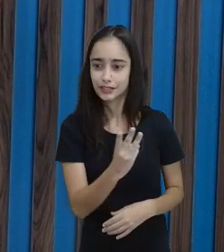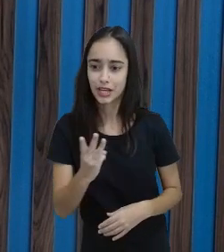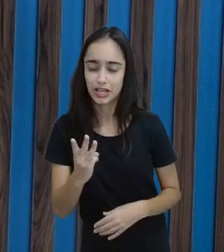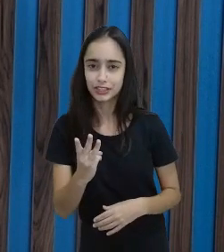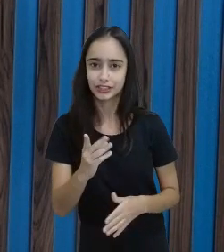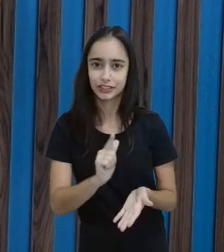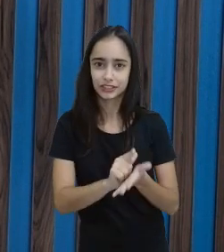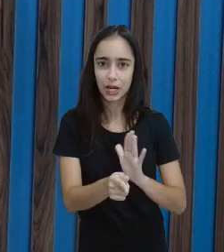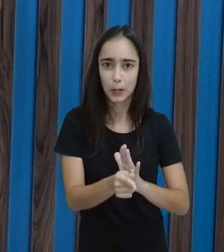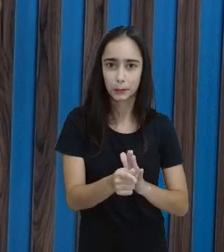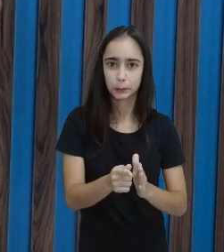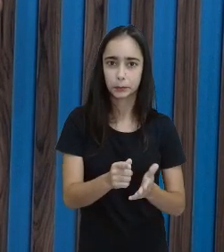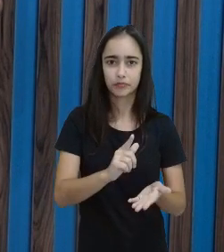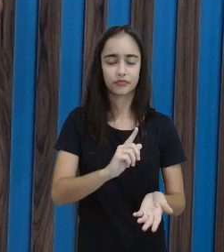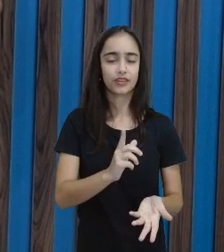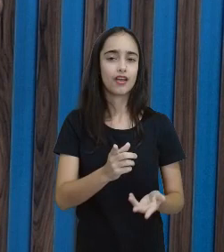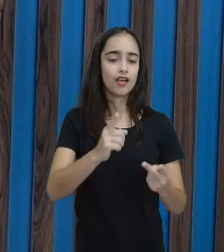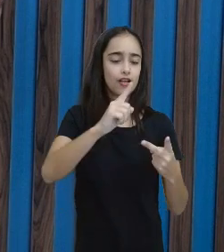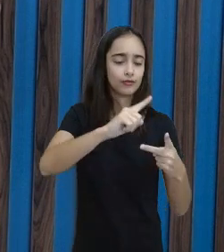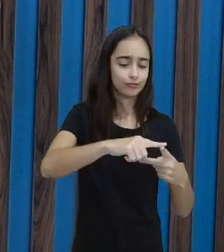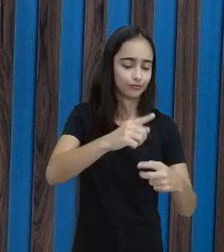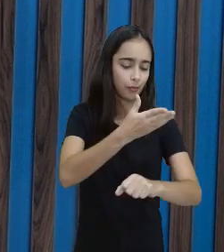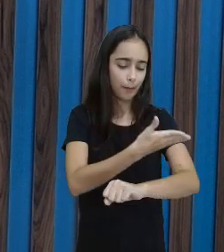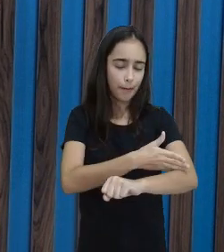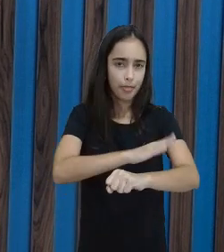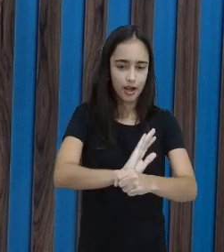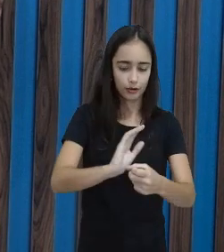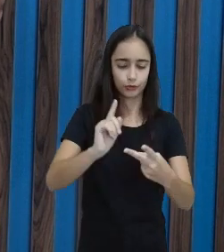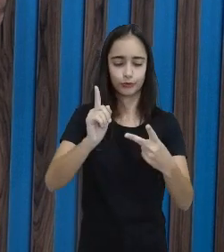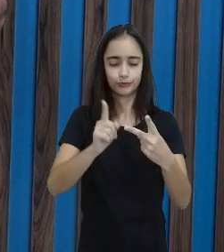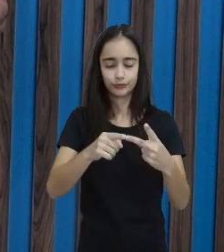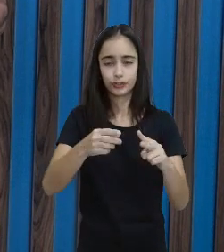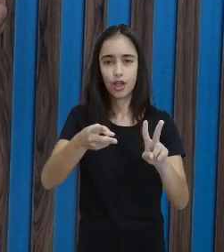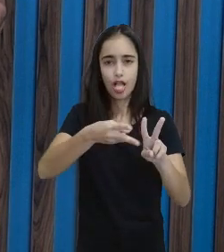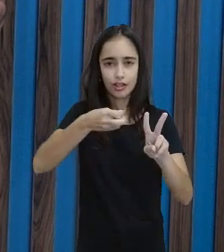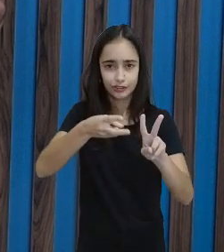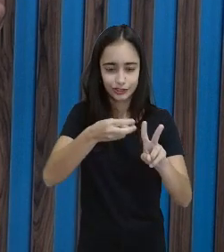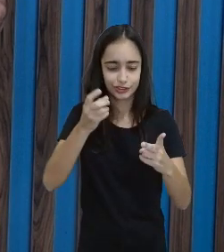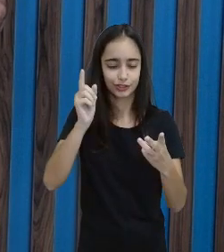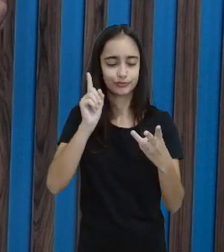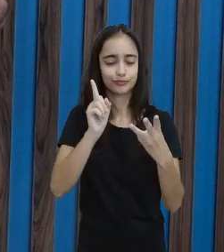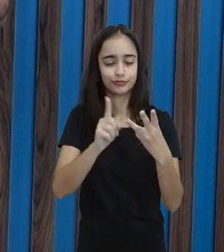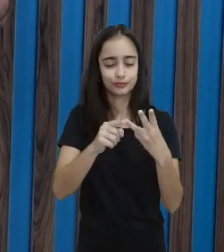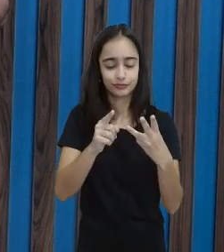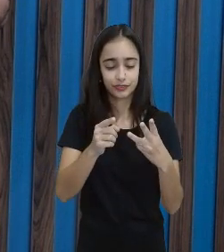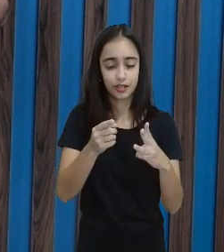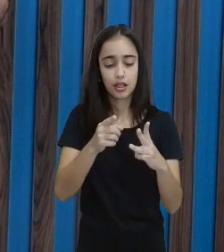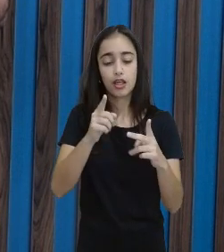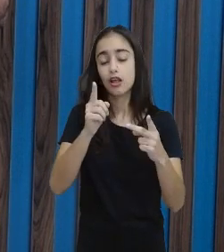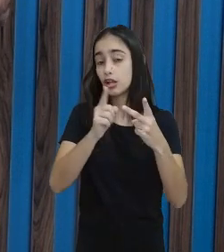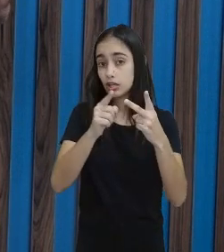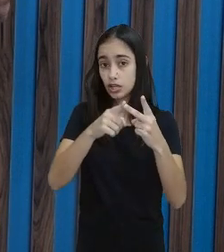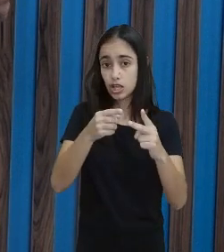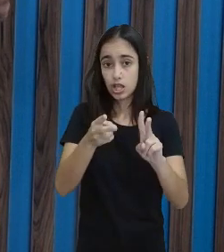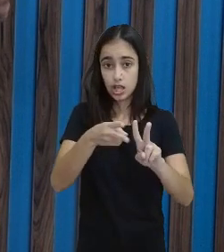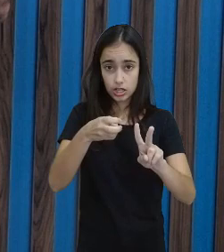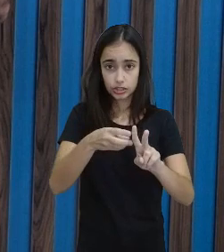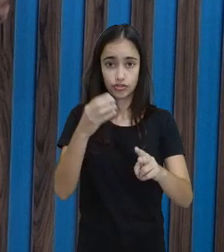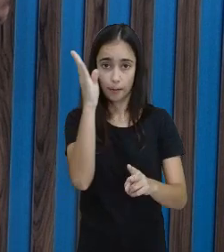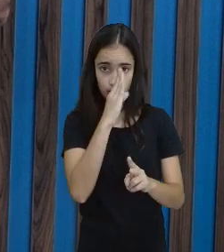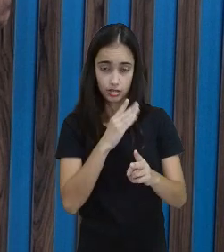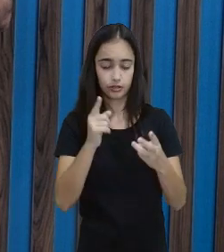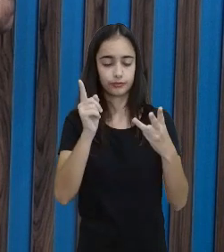o branco europeu português, o indígena, né, brasileiro, que já existia aqui, e